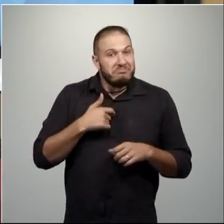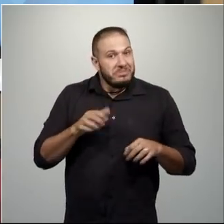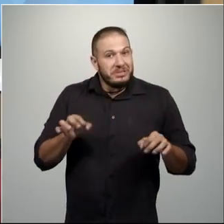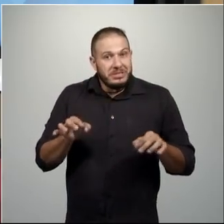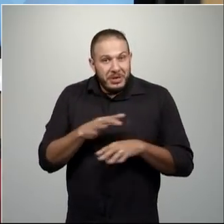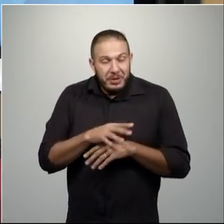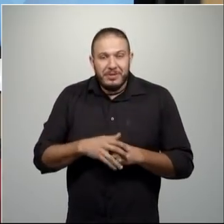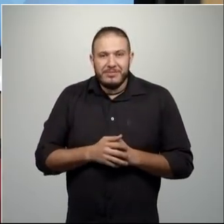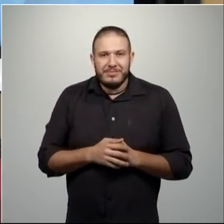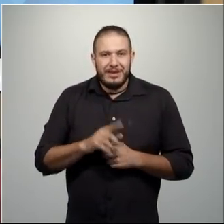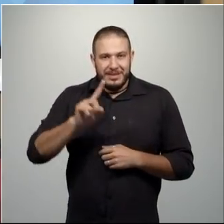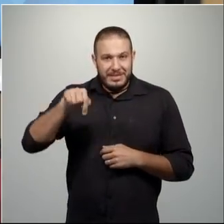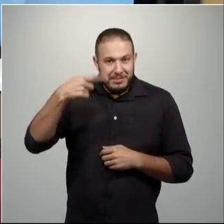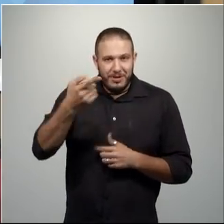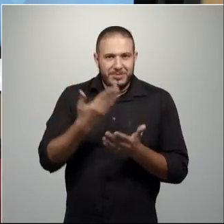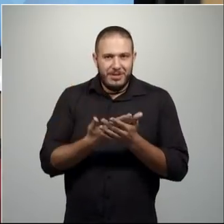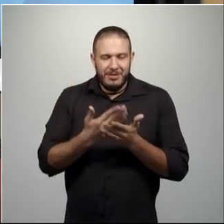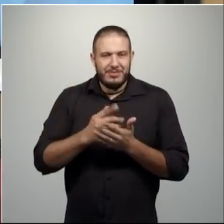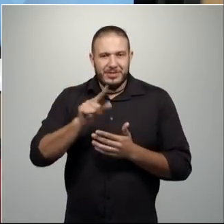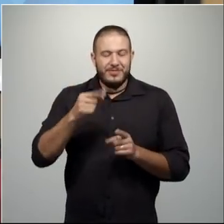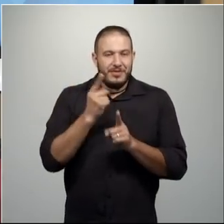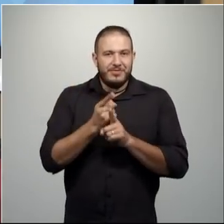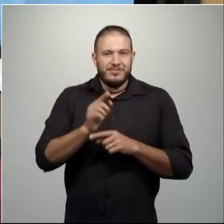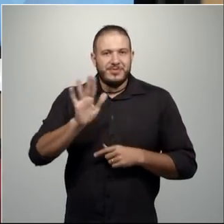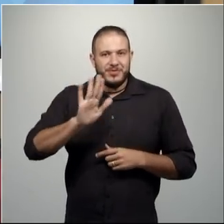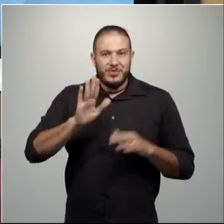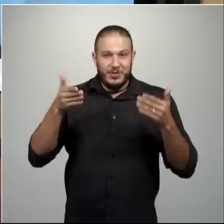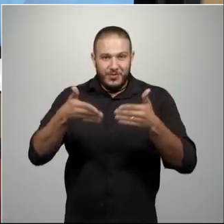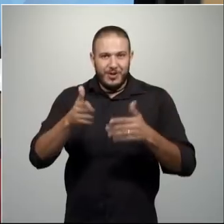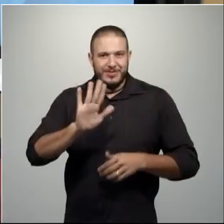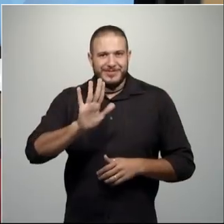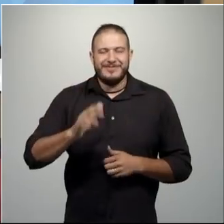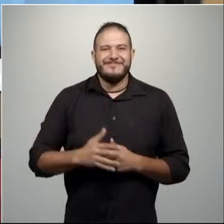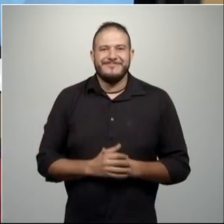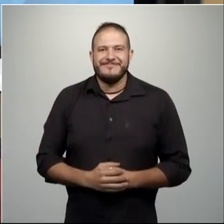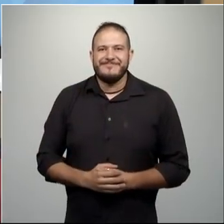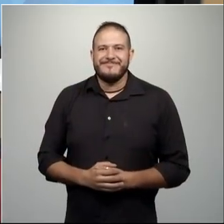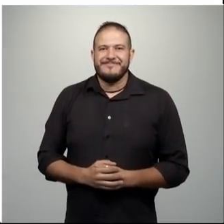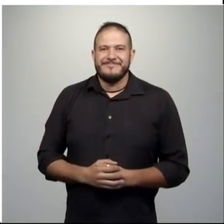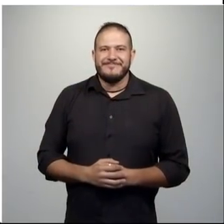então até a próxima nos vemos nos fóruns da disciplina